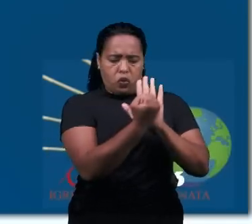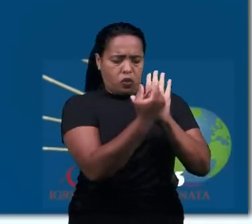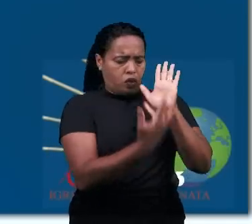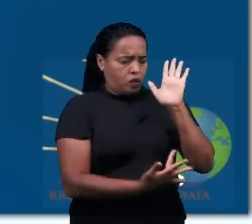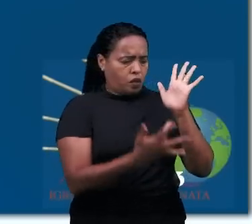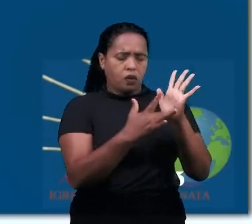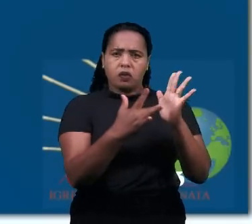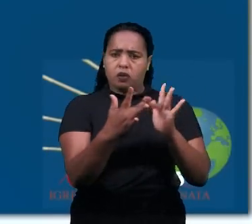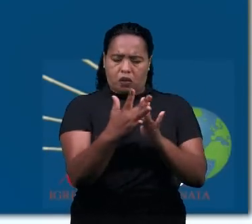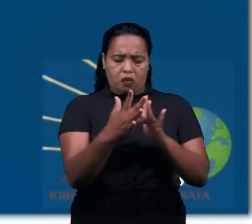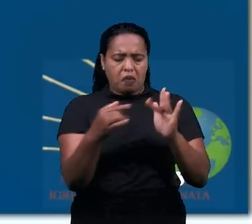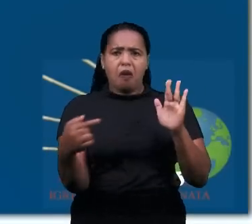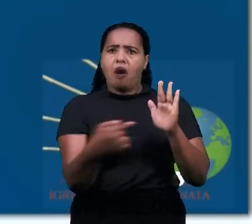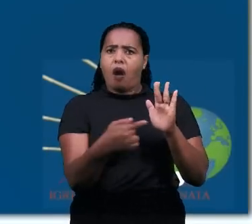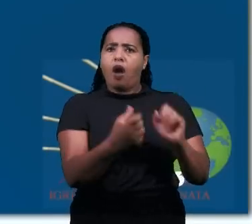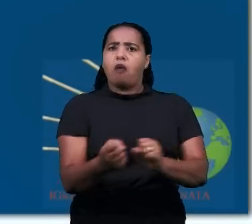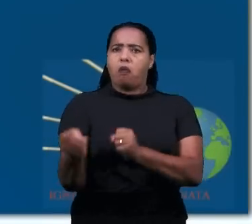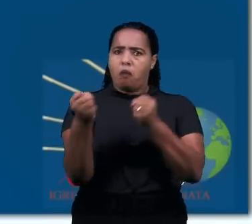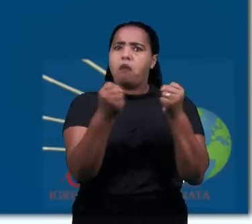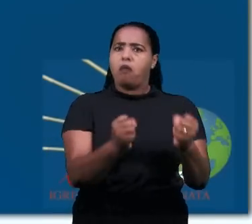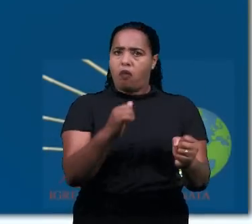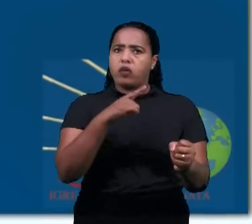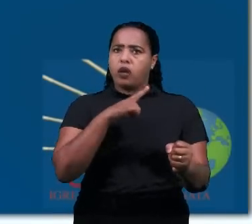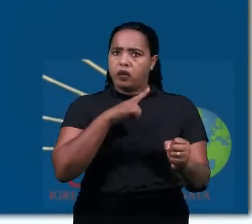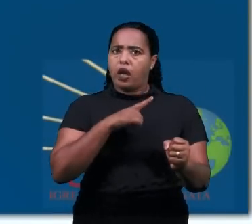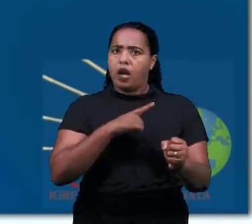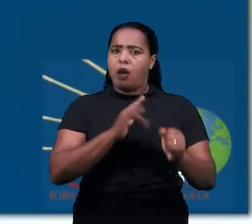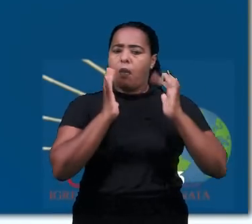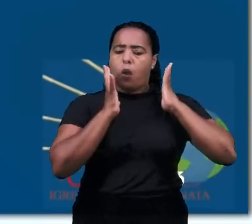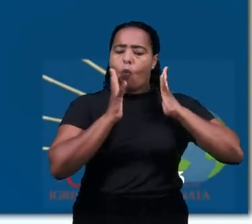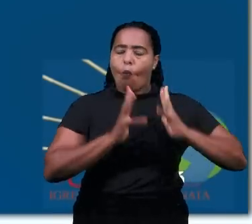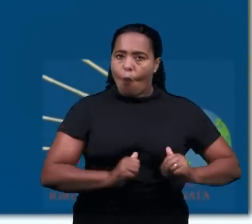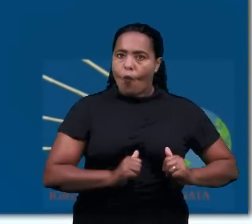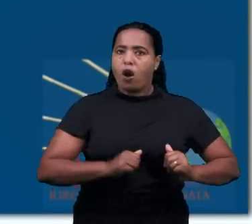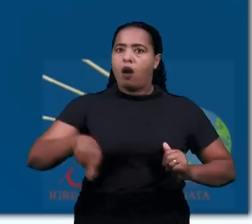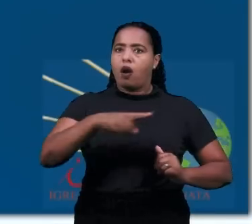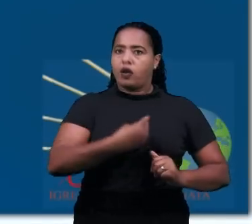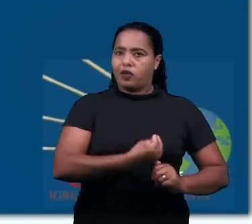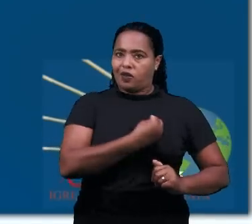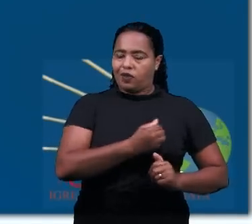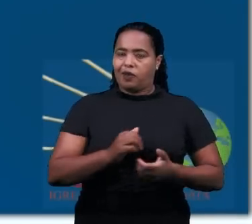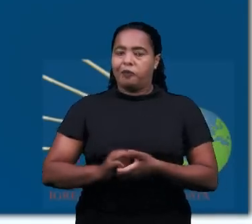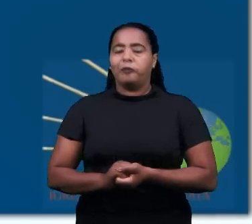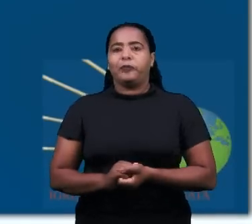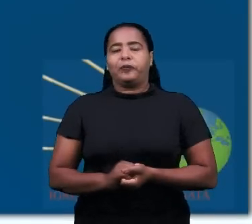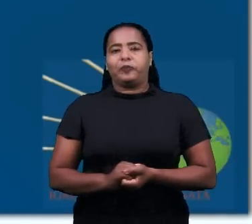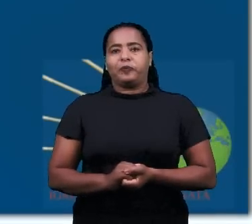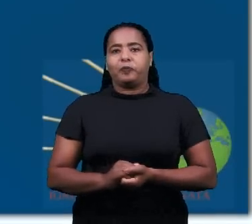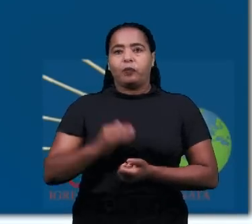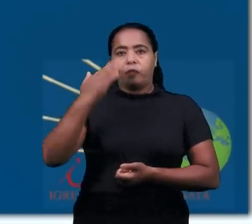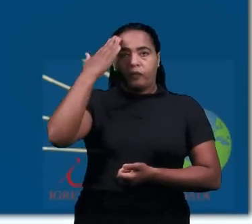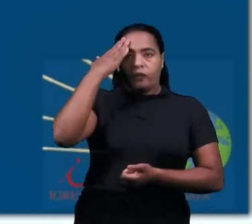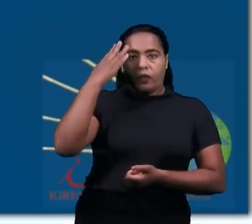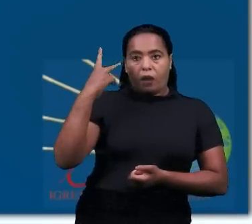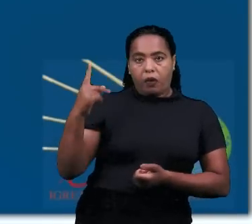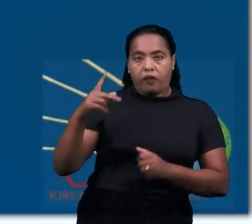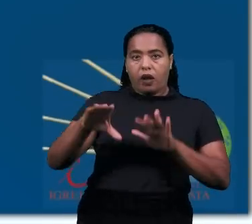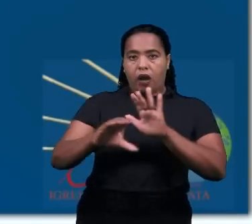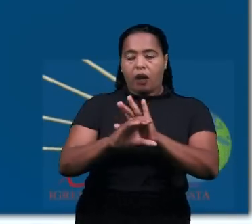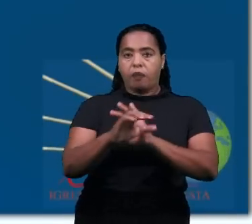para nos conceder esta bênção. Vamos ver também Provérbios 28,